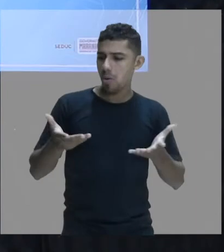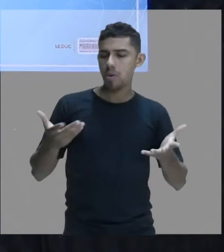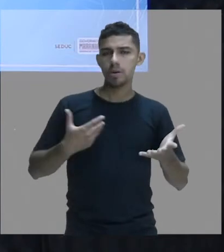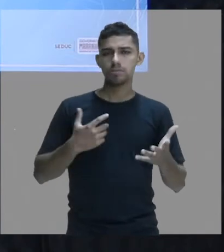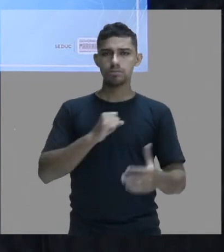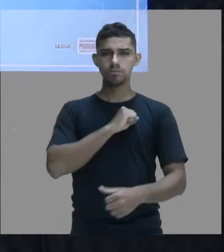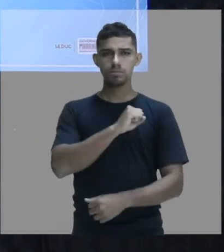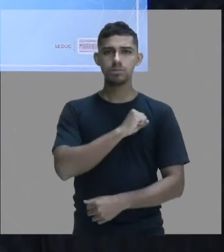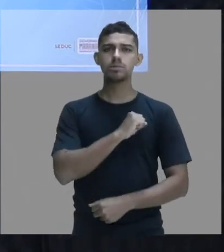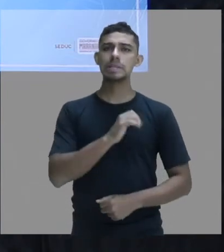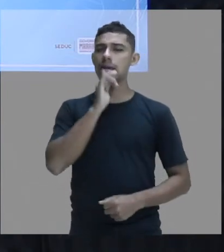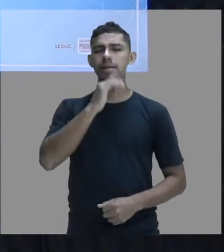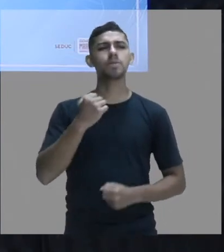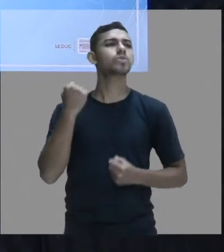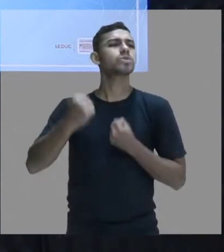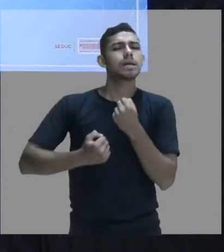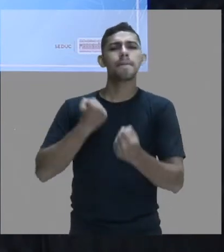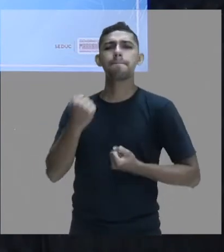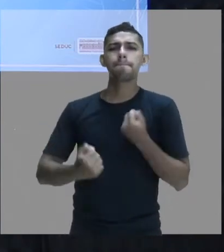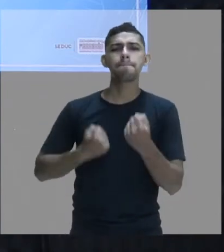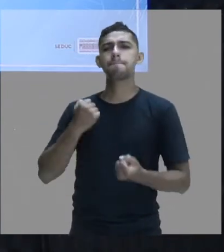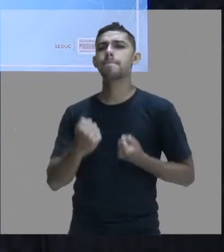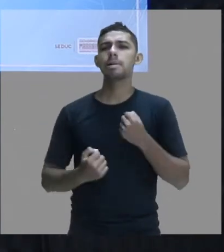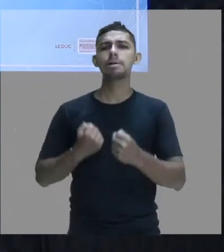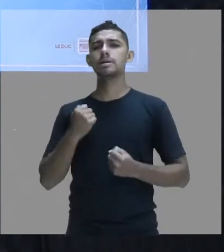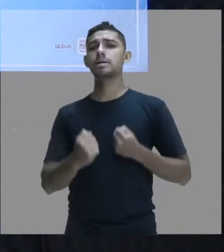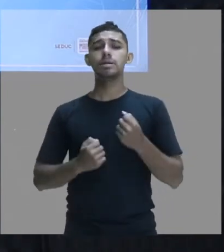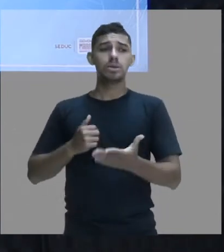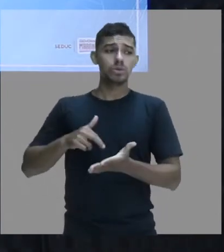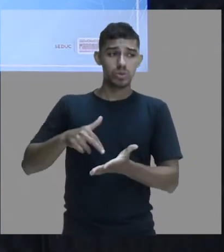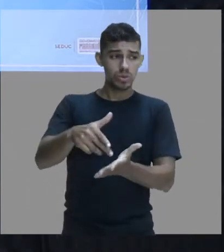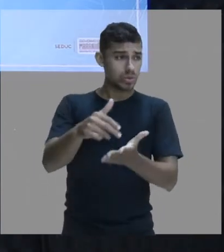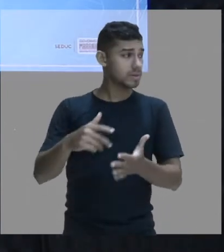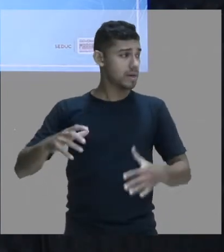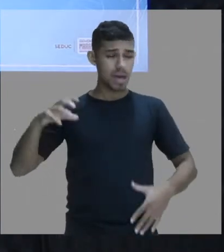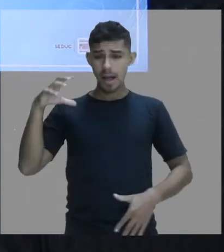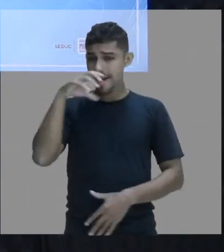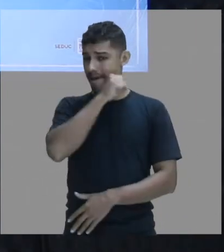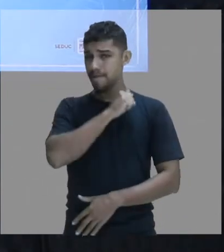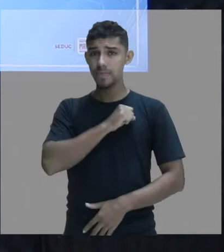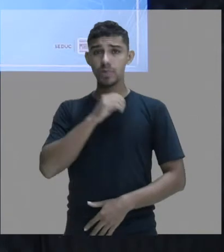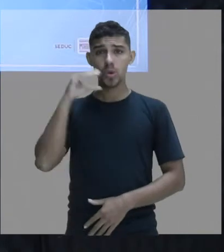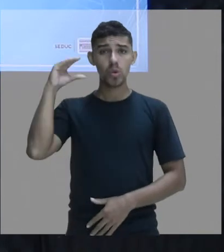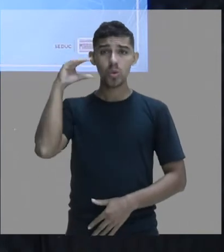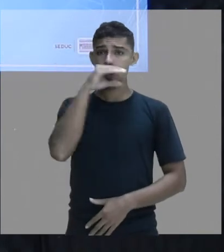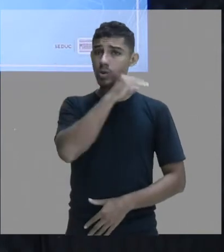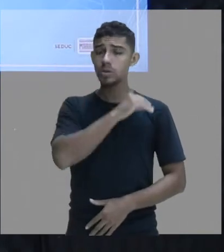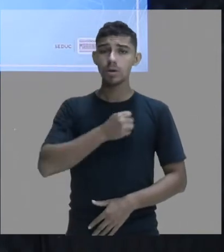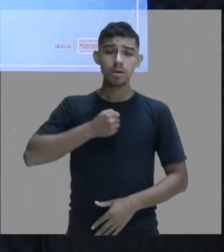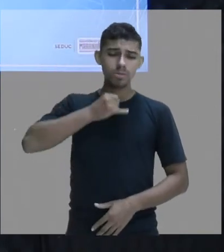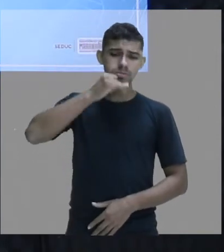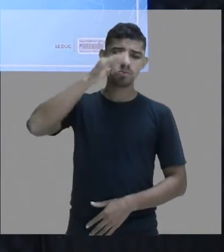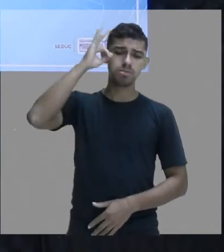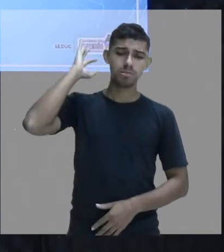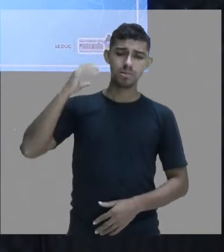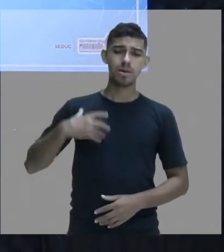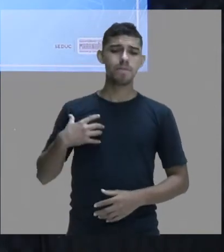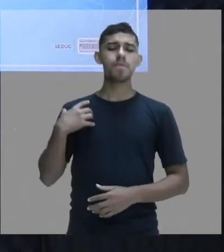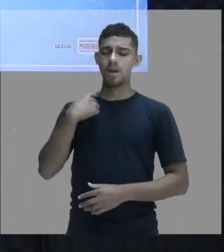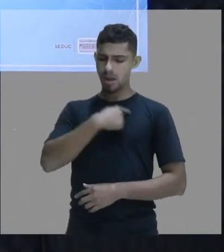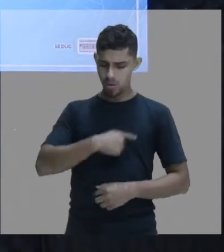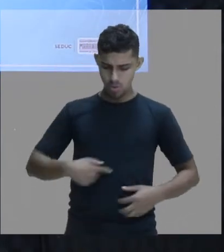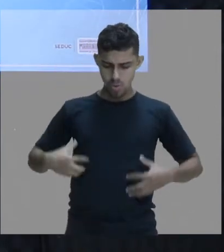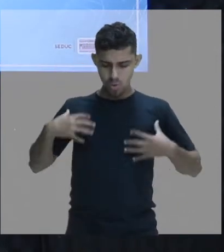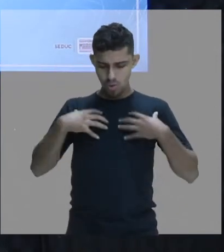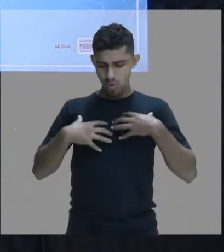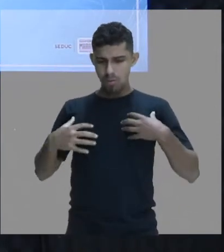momento. Ora, se eu estou correndo, se eu estou me exercitando, se eu estou acelerando aqui, tudo isso vai acontecer de forma mais acelerada